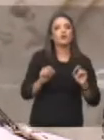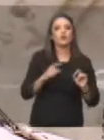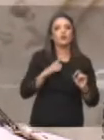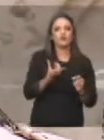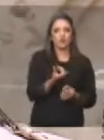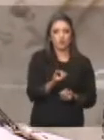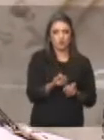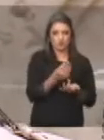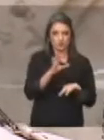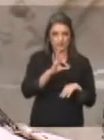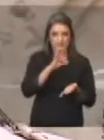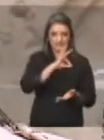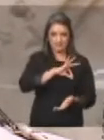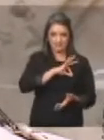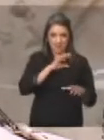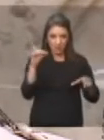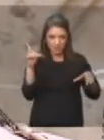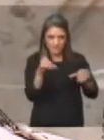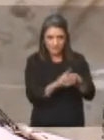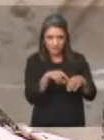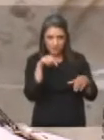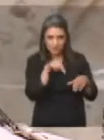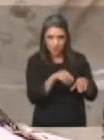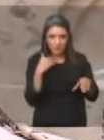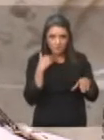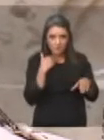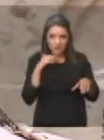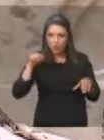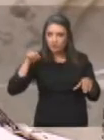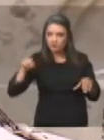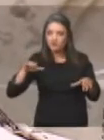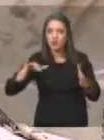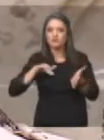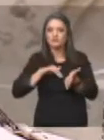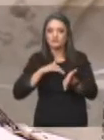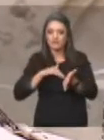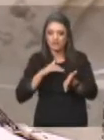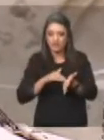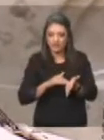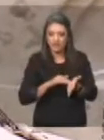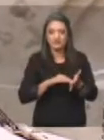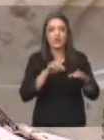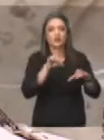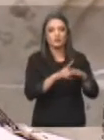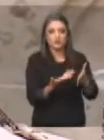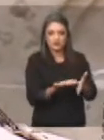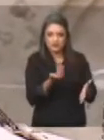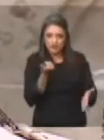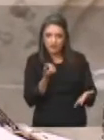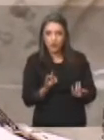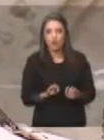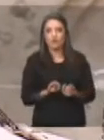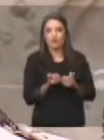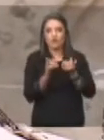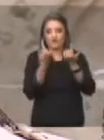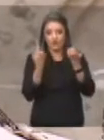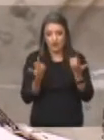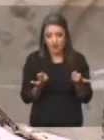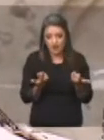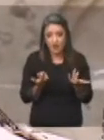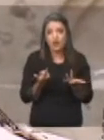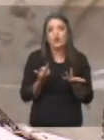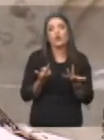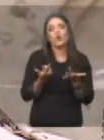serem depositados em suas contas bancárias, os secretários parlamentares sacavam valores substanciais ou, por vezes,